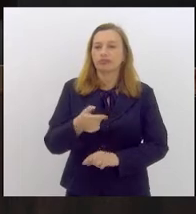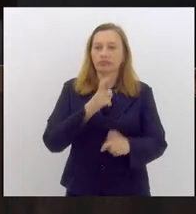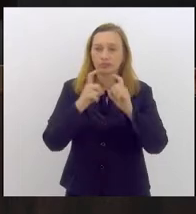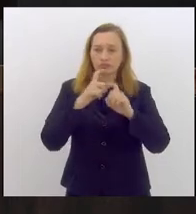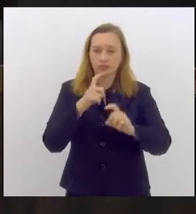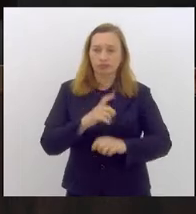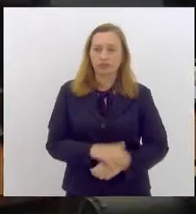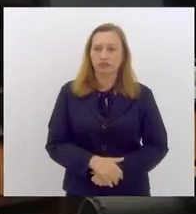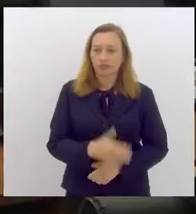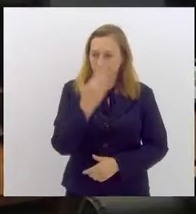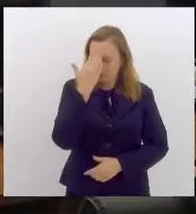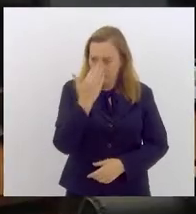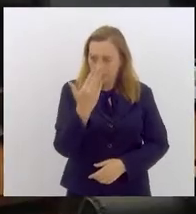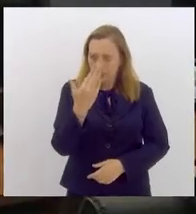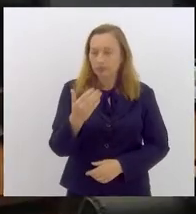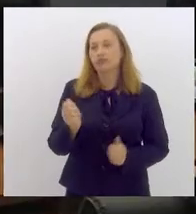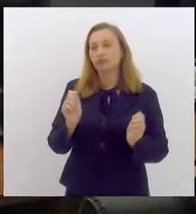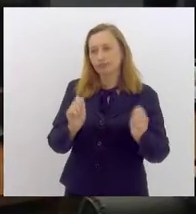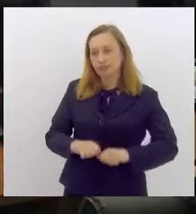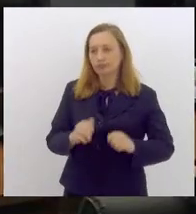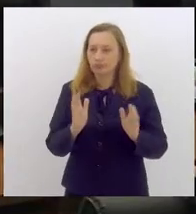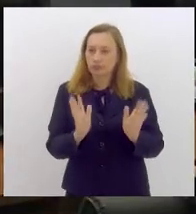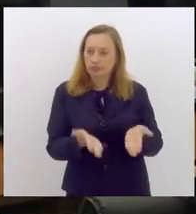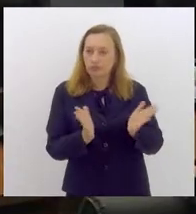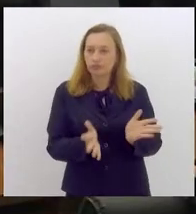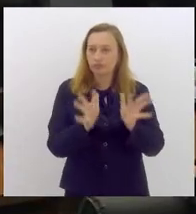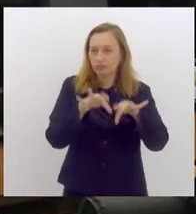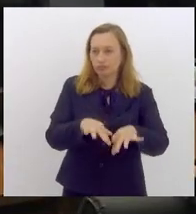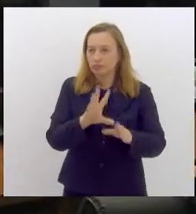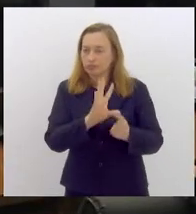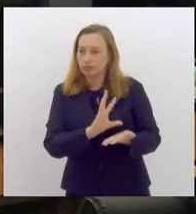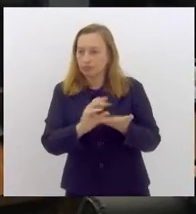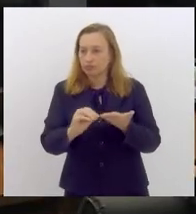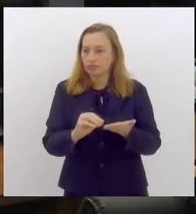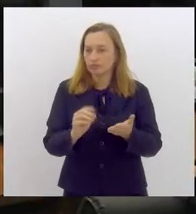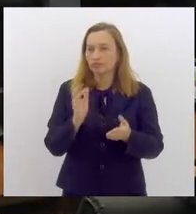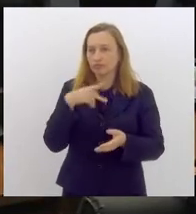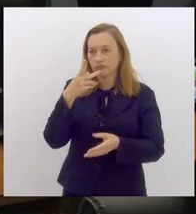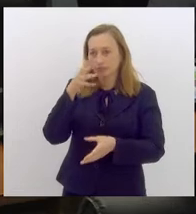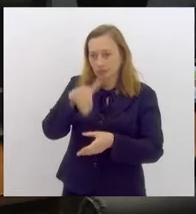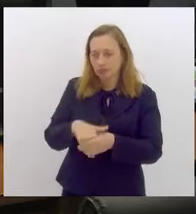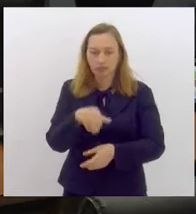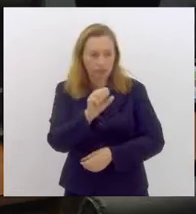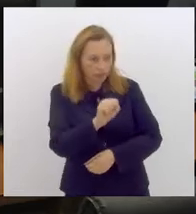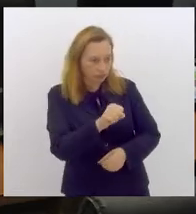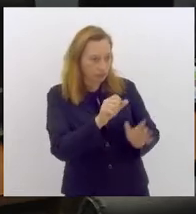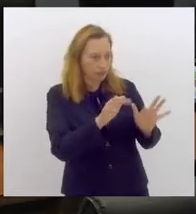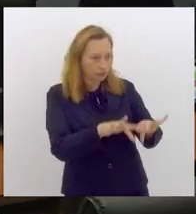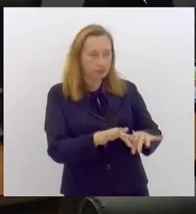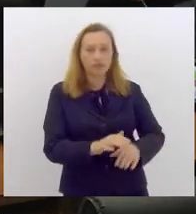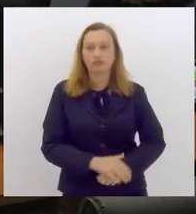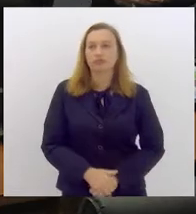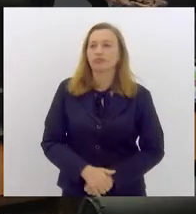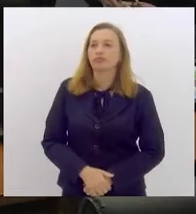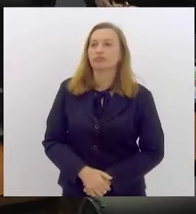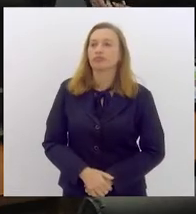discussão. Obrigada. Quando for possível agora ou ao final da pauta, declaração de voto. Ao final. Maravilha.